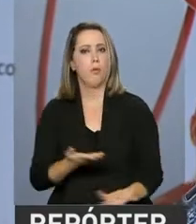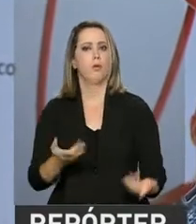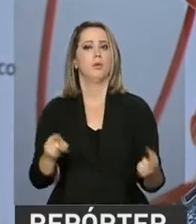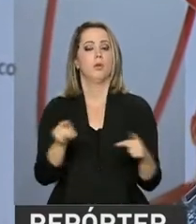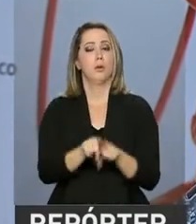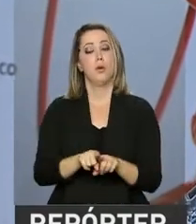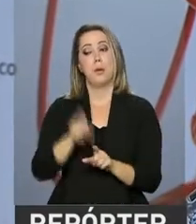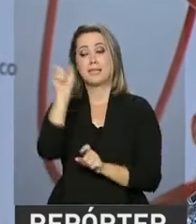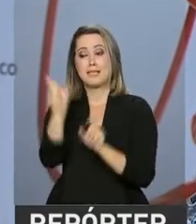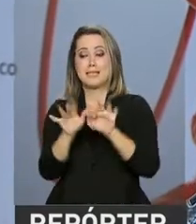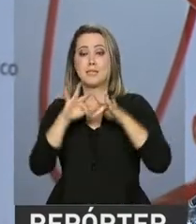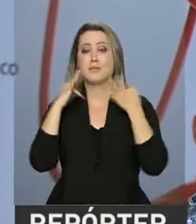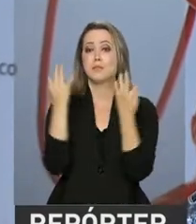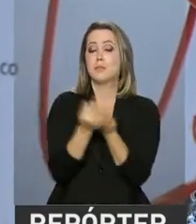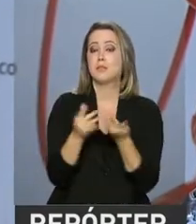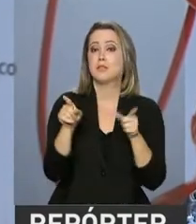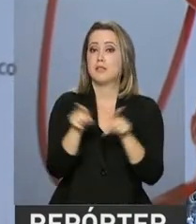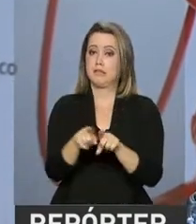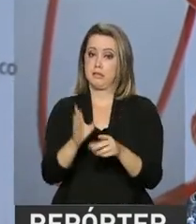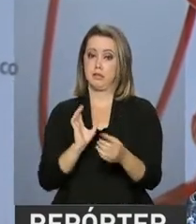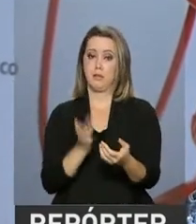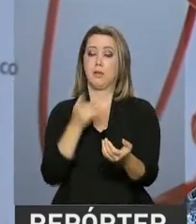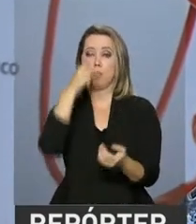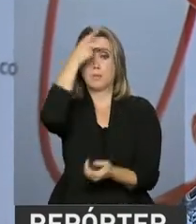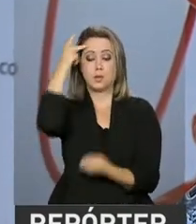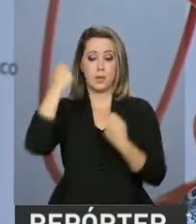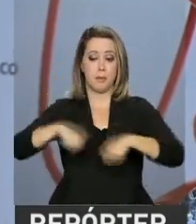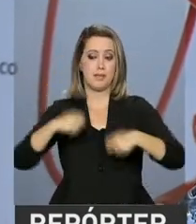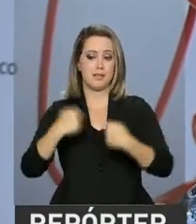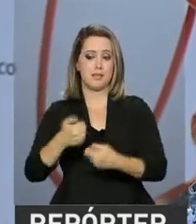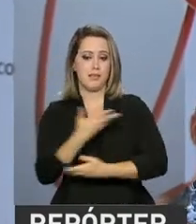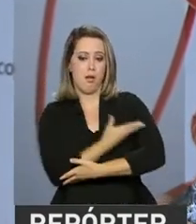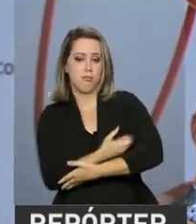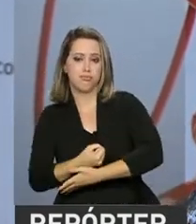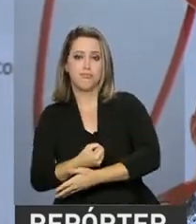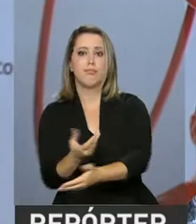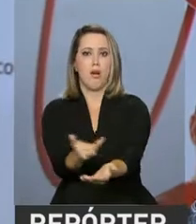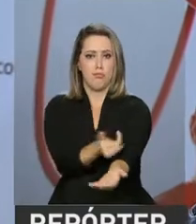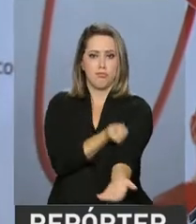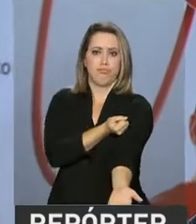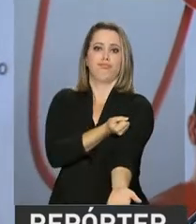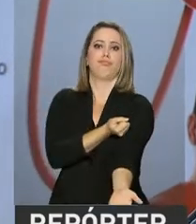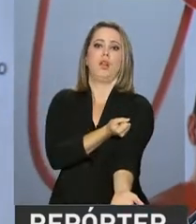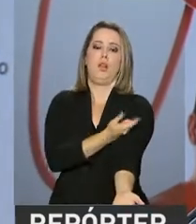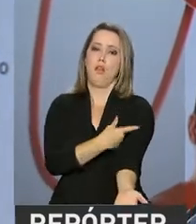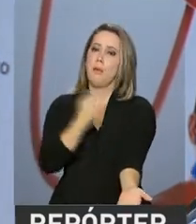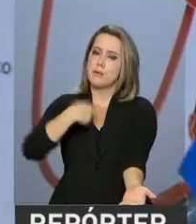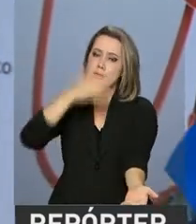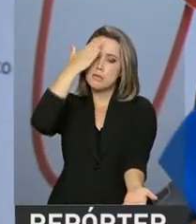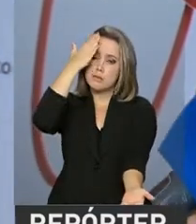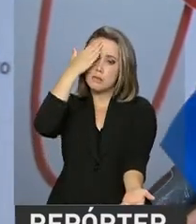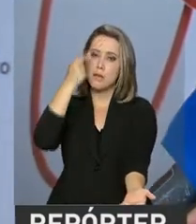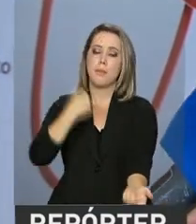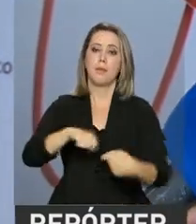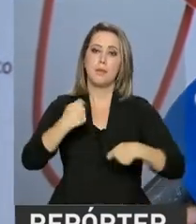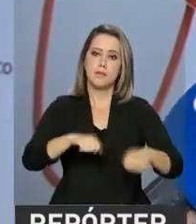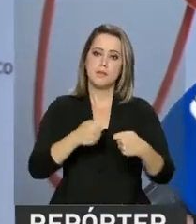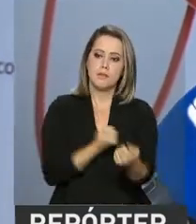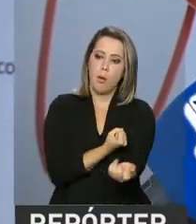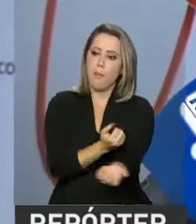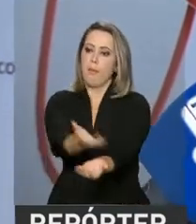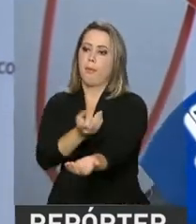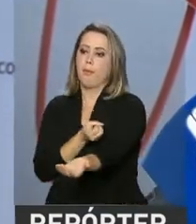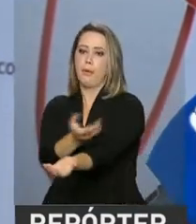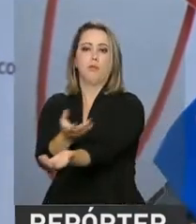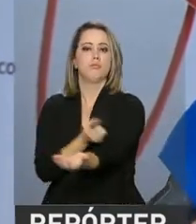de doação acabam se voluntariando. Mas o importante é saber que sangue não tem substituto. Por isso, a nossa prioridade